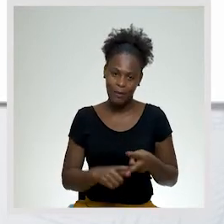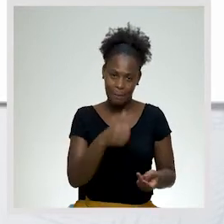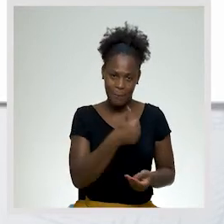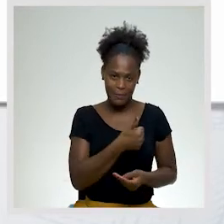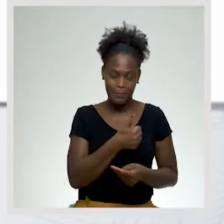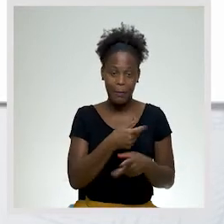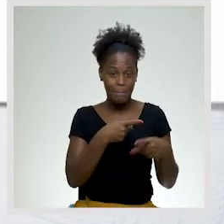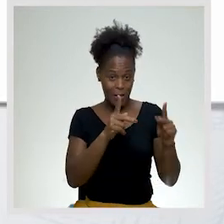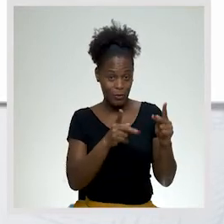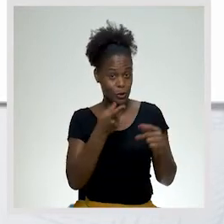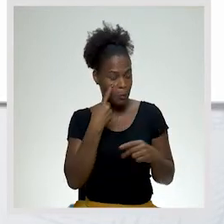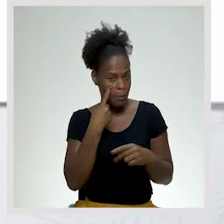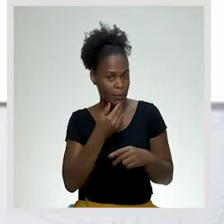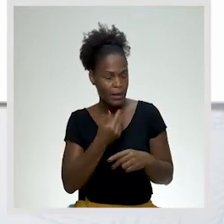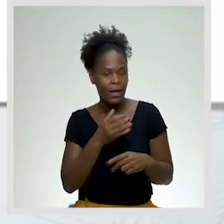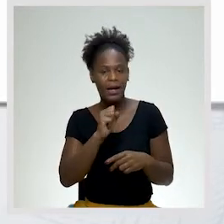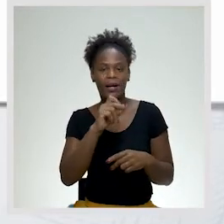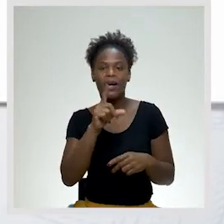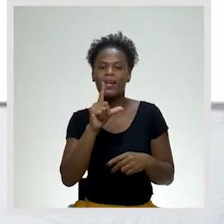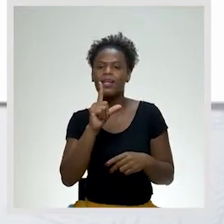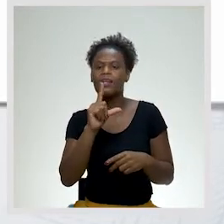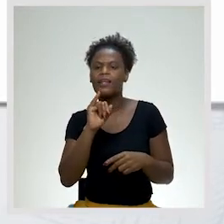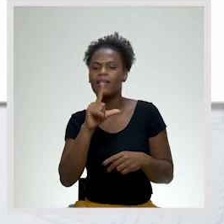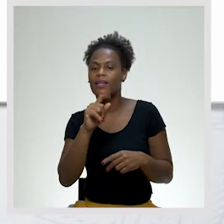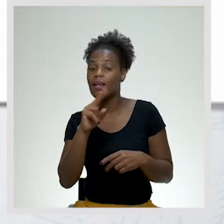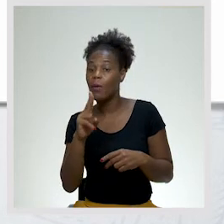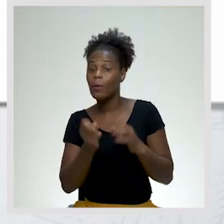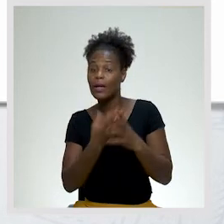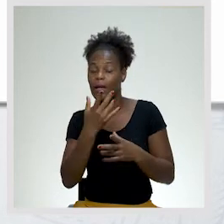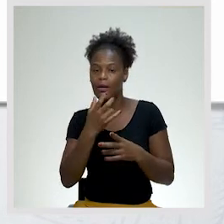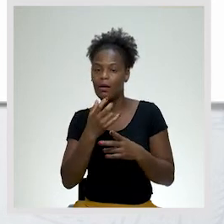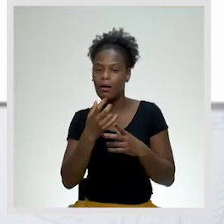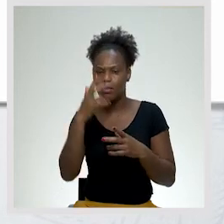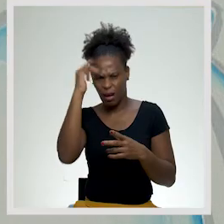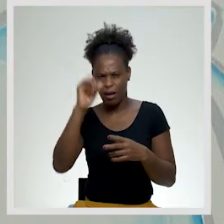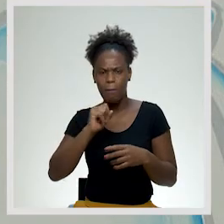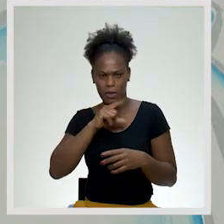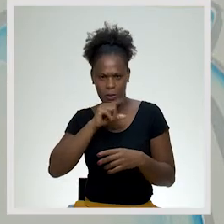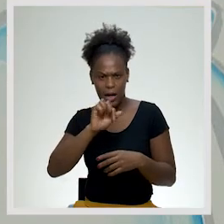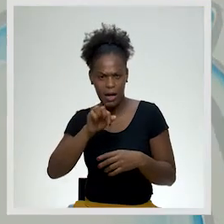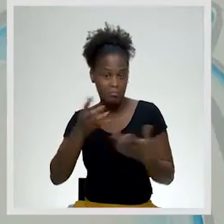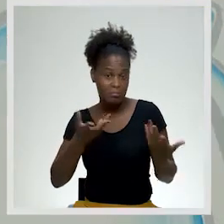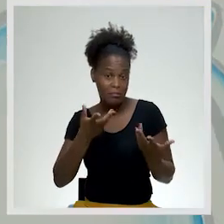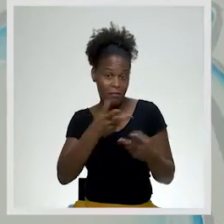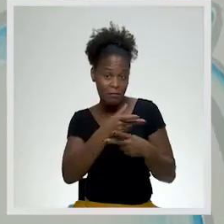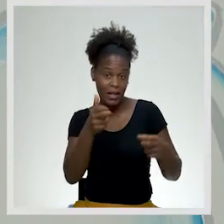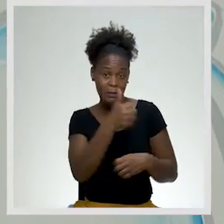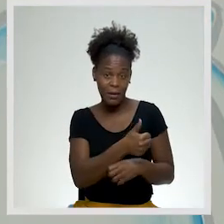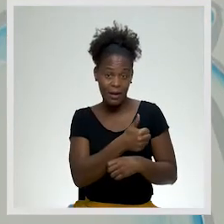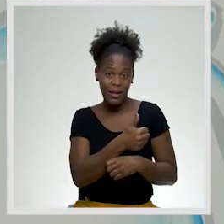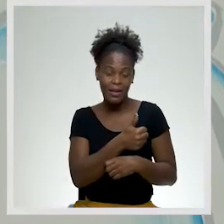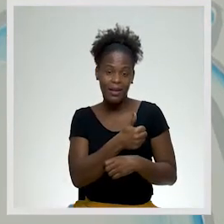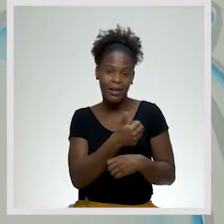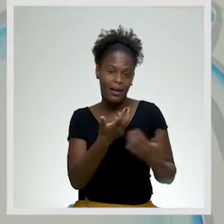O método experimental de Galileu inicia-se pela formulação de hipóteses? A afirmação B